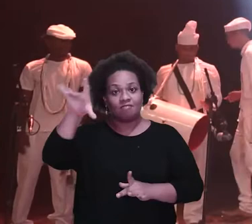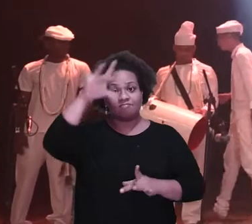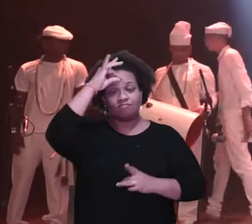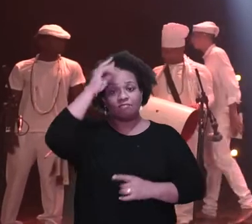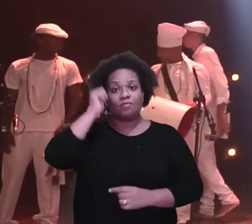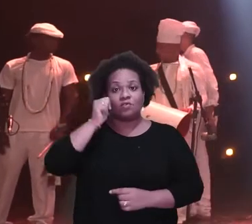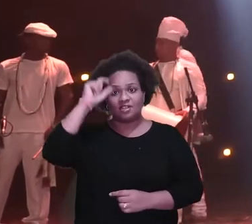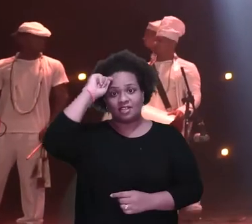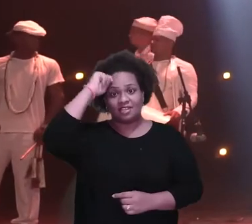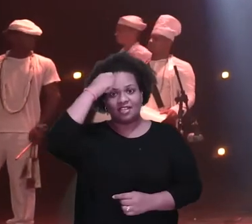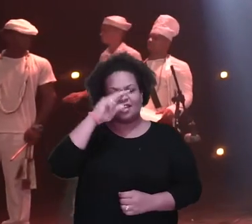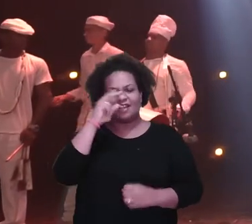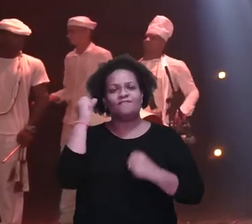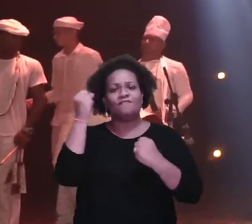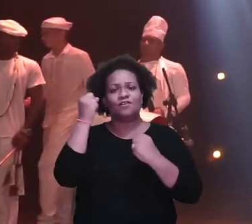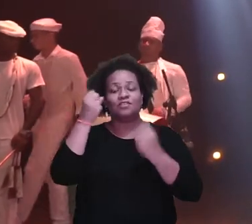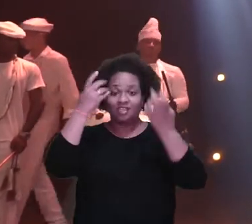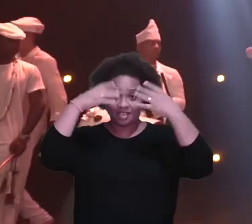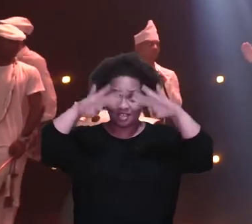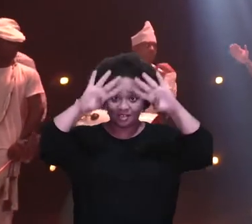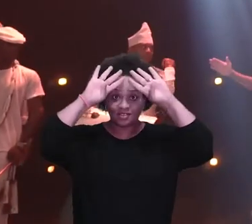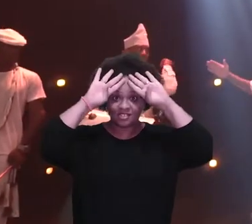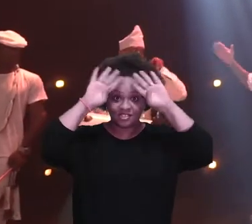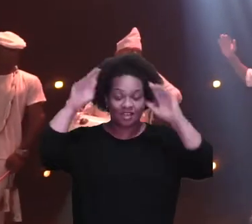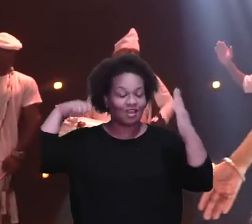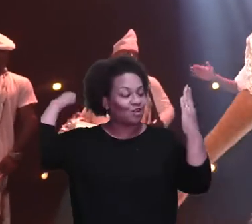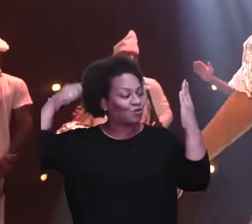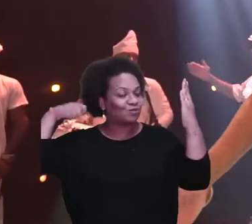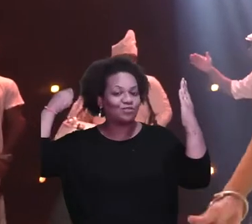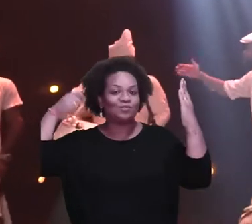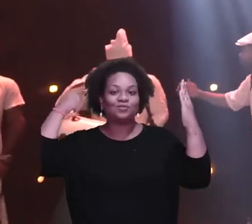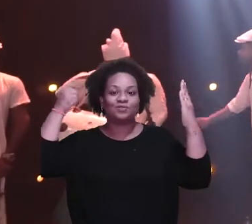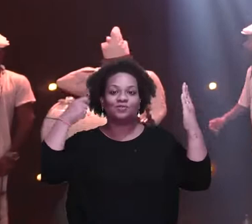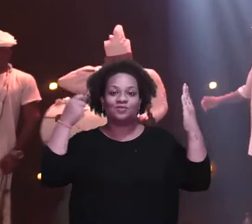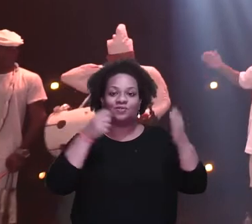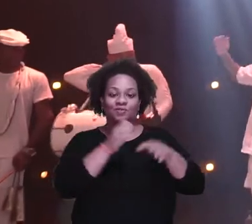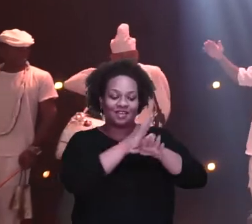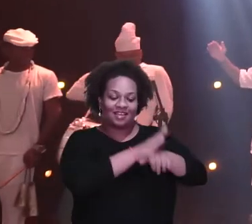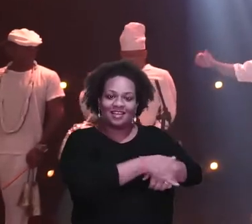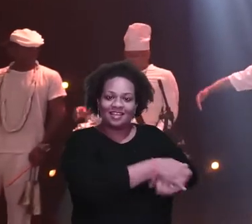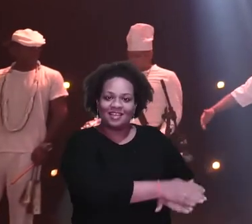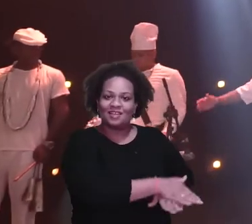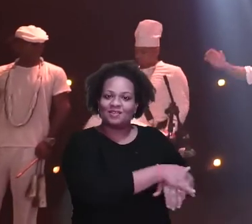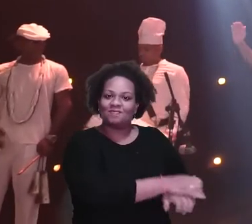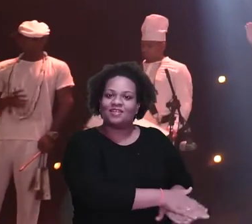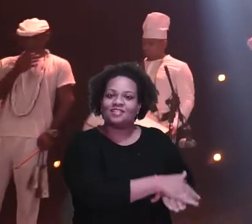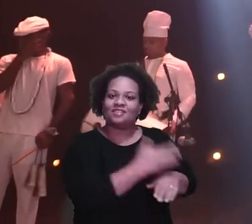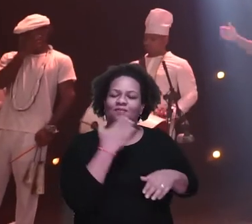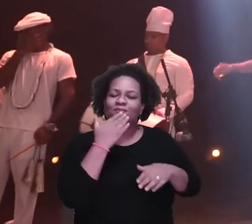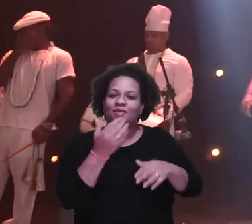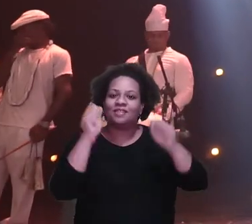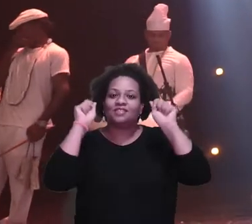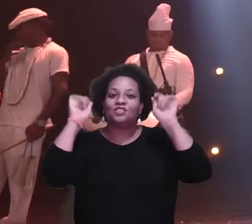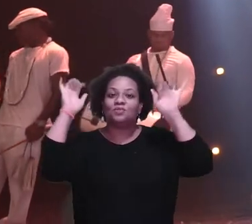Oi e a personificação de mulher negra forte ações judiciais fazer abaixo é Oxum é yansã e yemanja